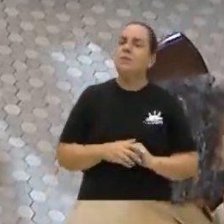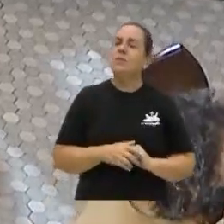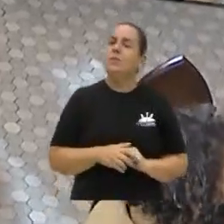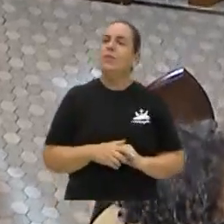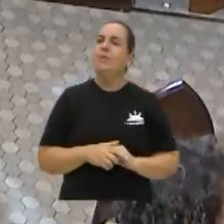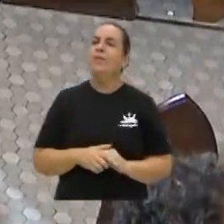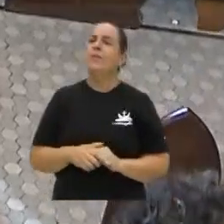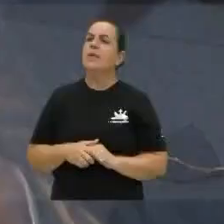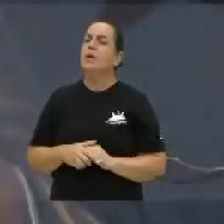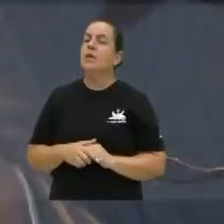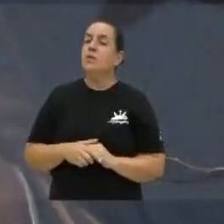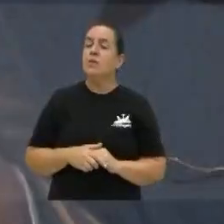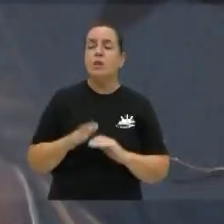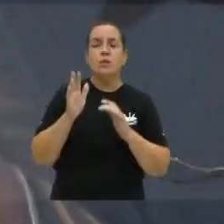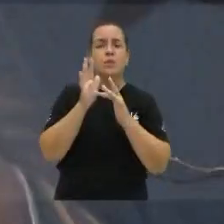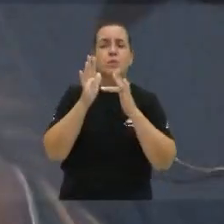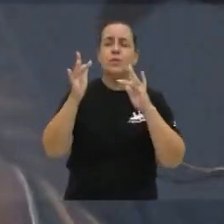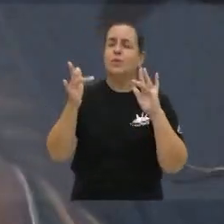De pé!